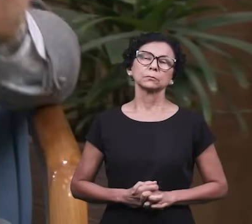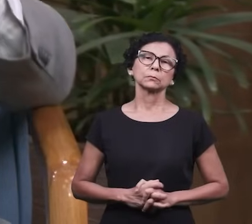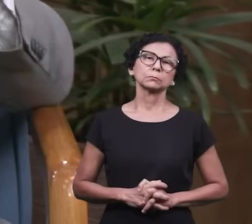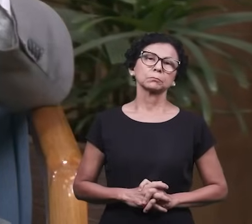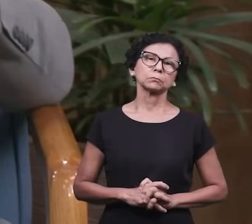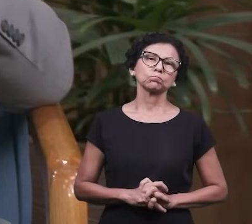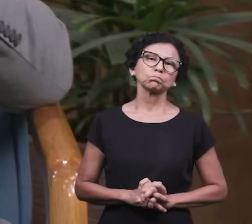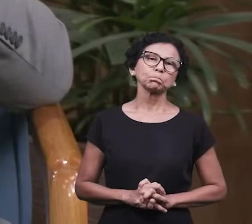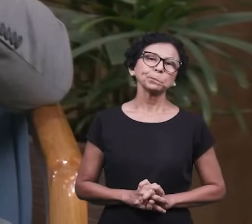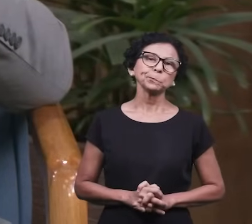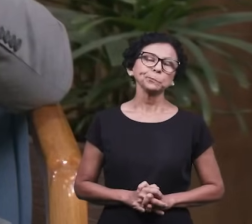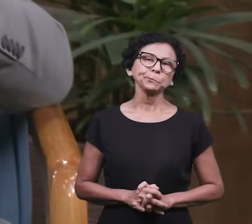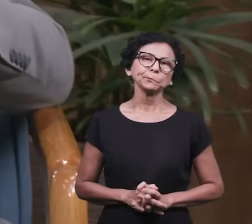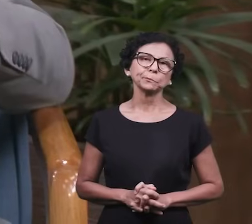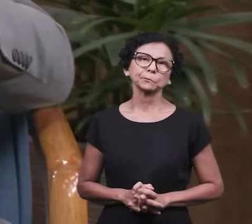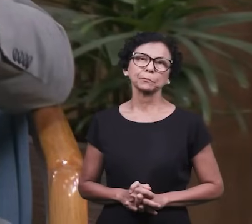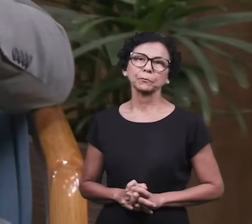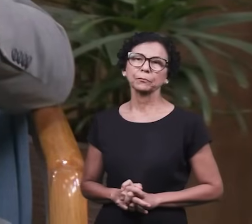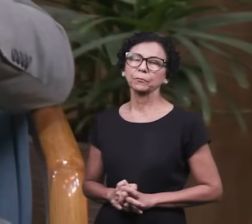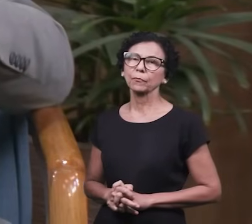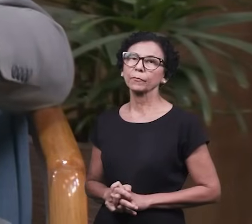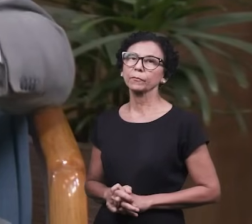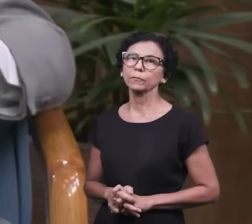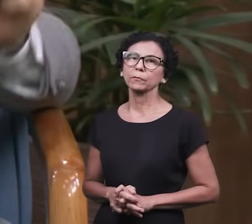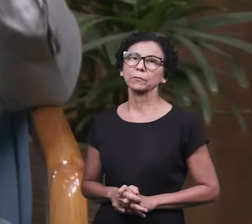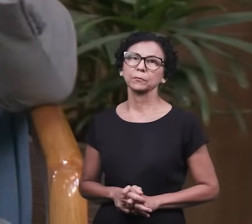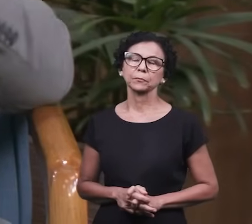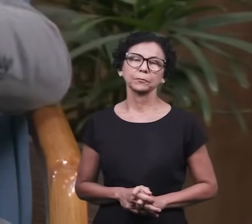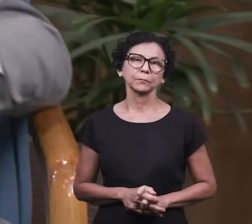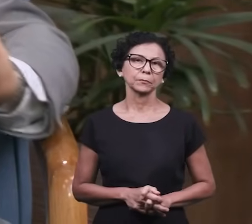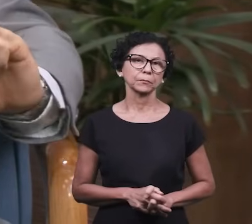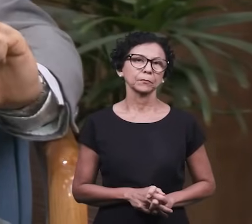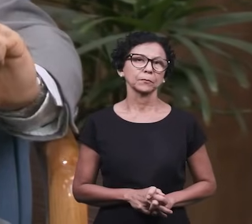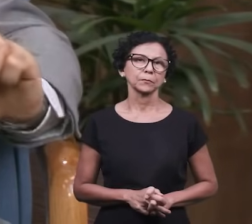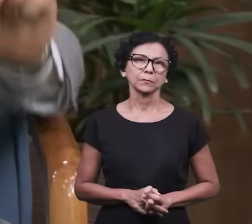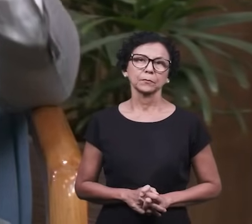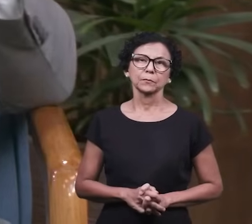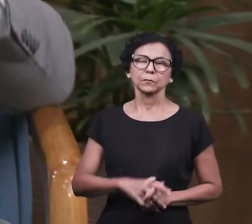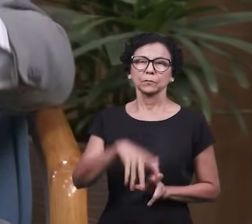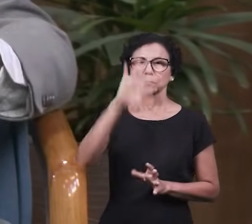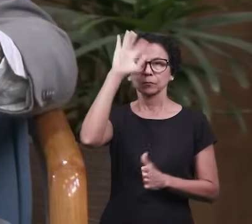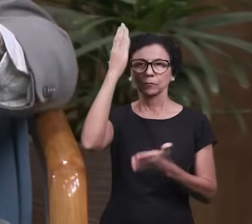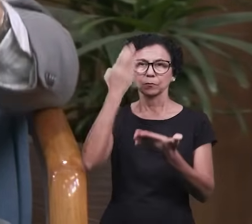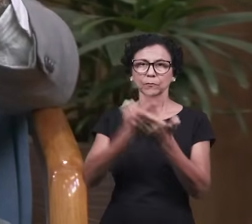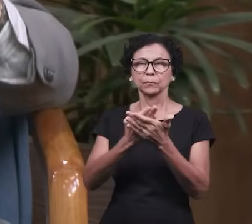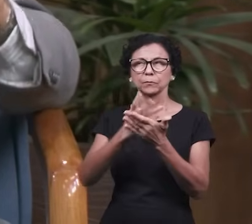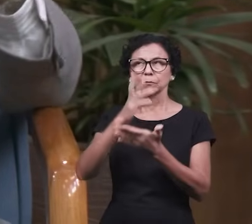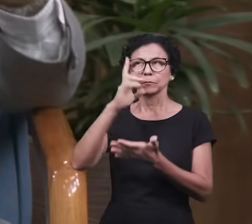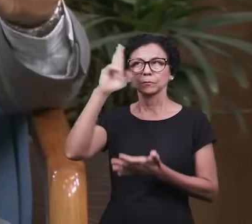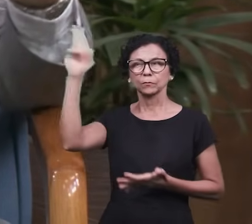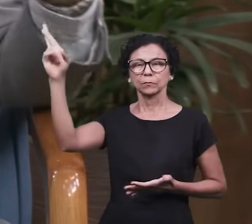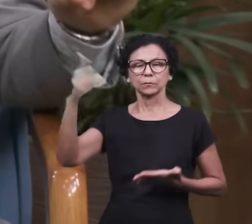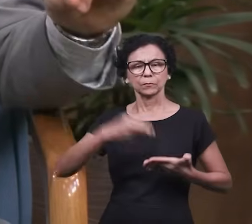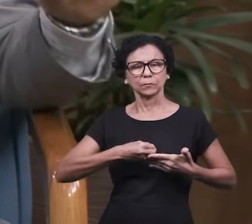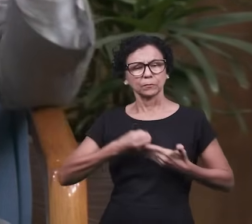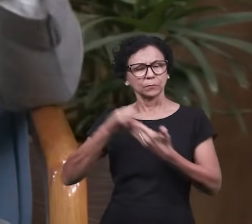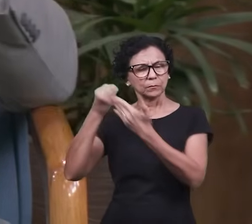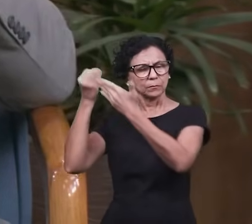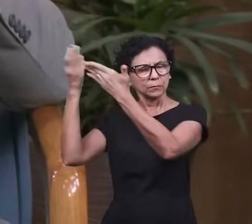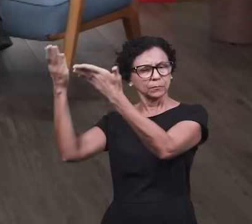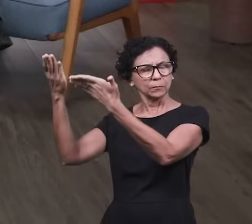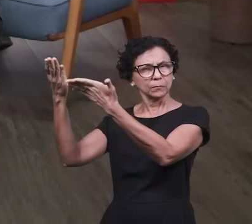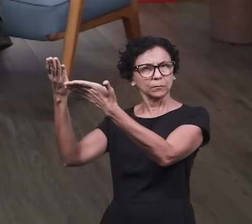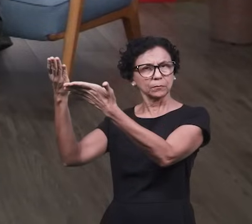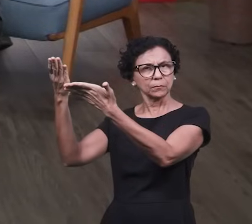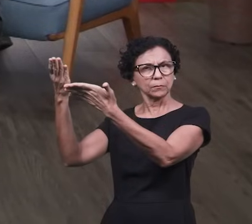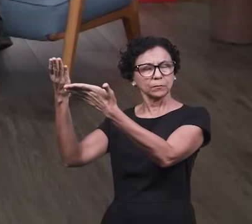E ao nos entregarmos ao Senhor, ou seja, a entrega ao Senhor pressupõe o governo dele nas nossas